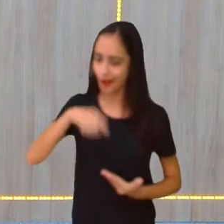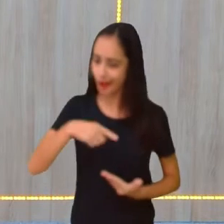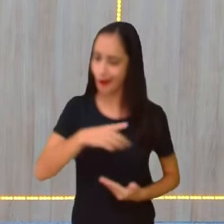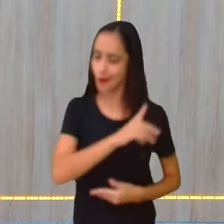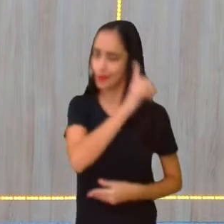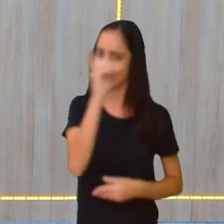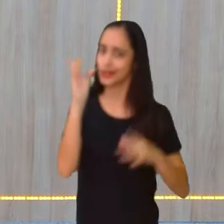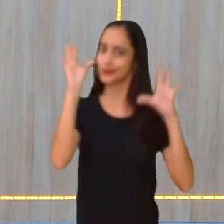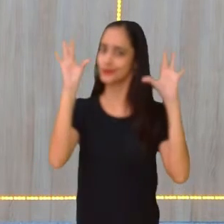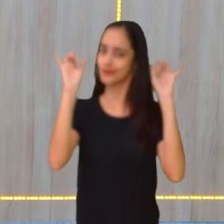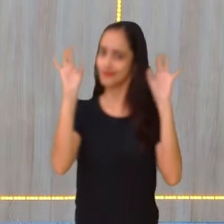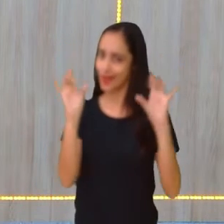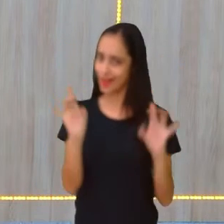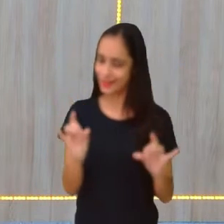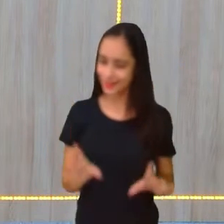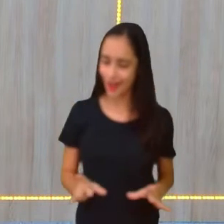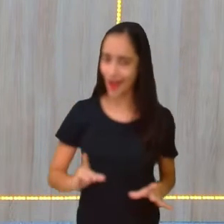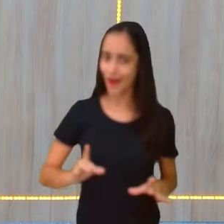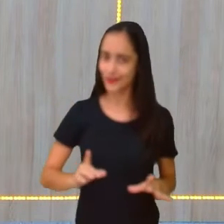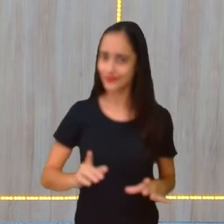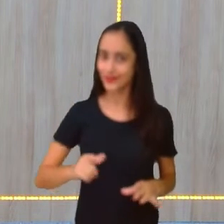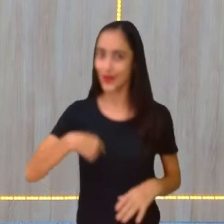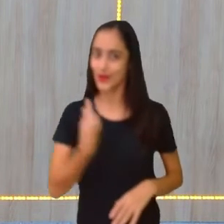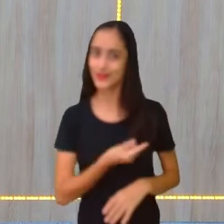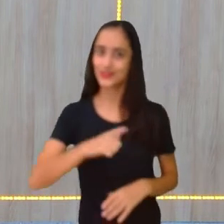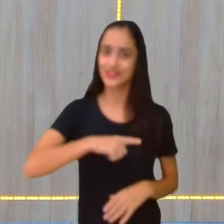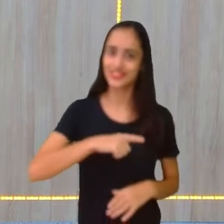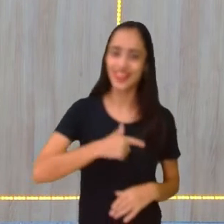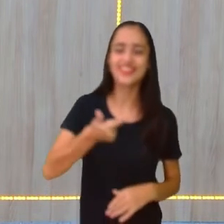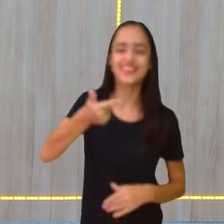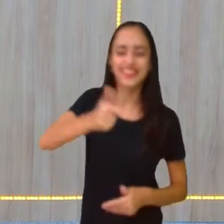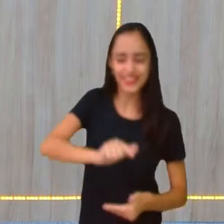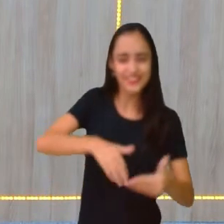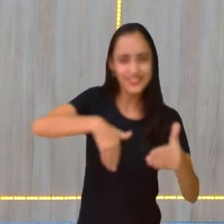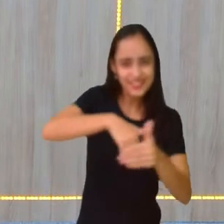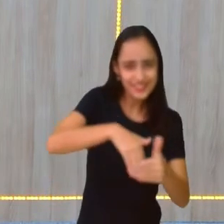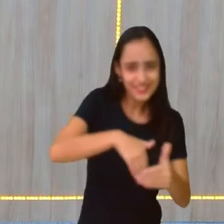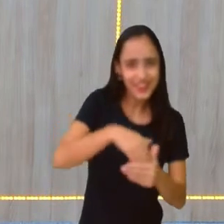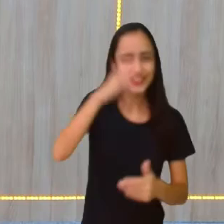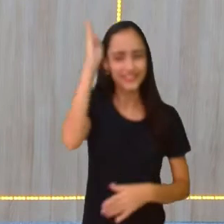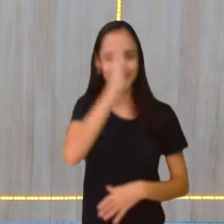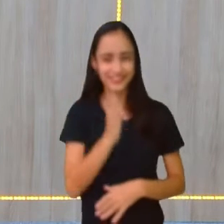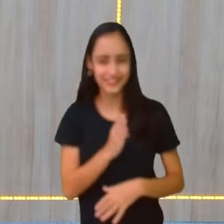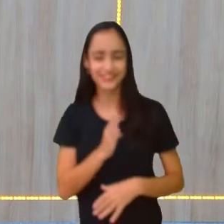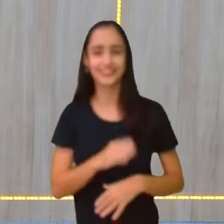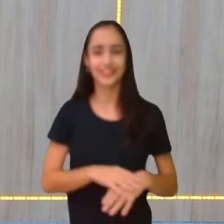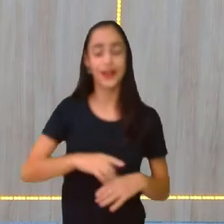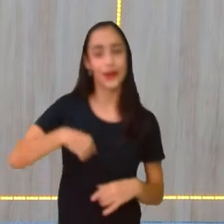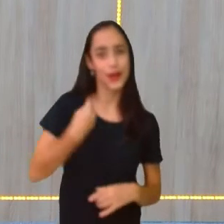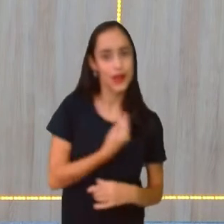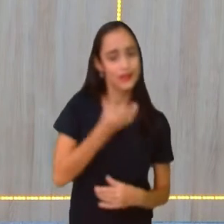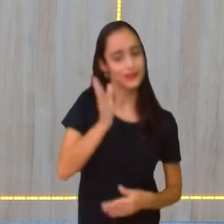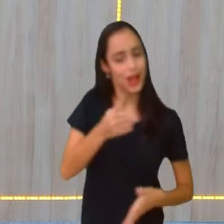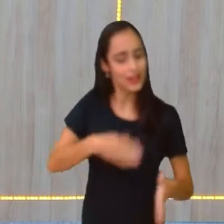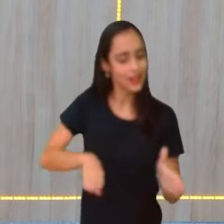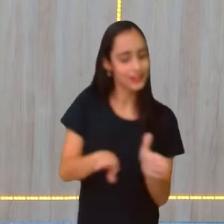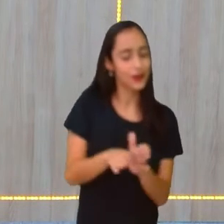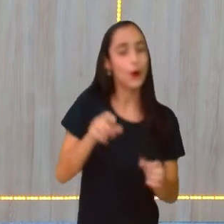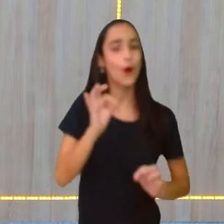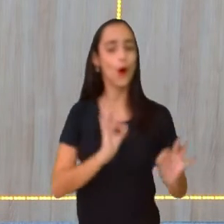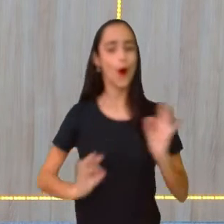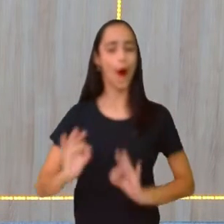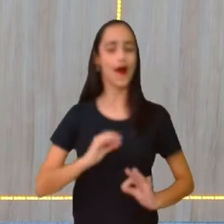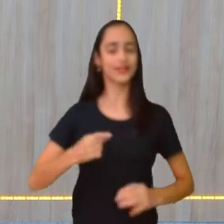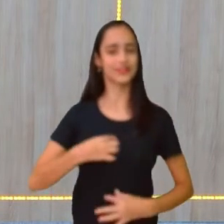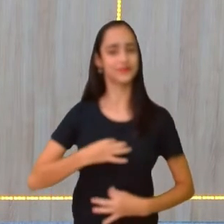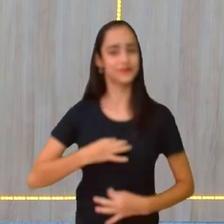especial, hoje a gente tem mais um jogo da nossa seleção e a gente já veio até a caráter.